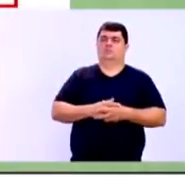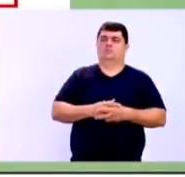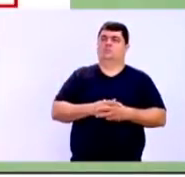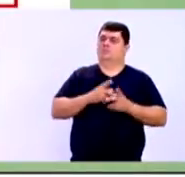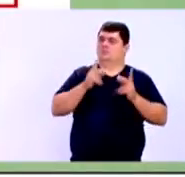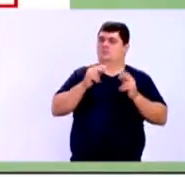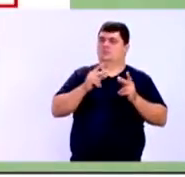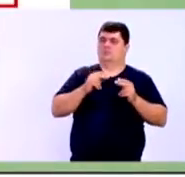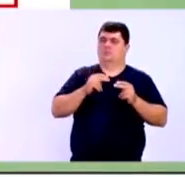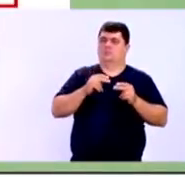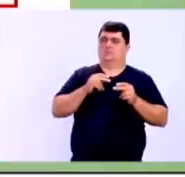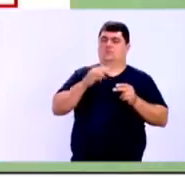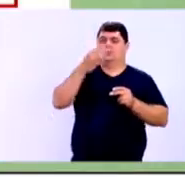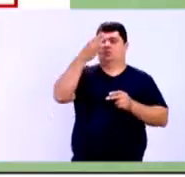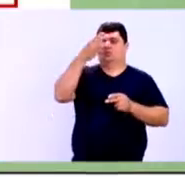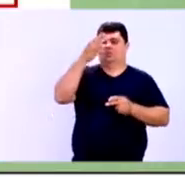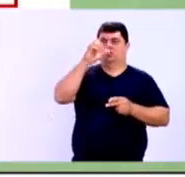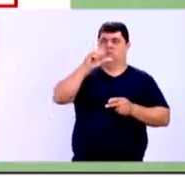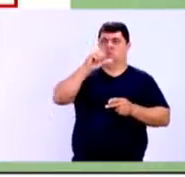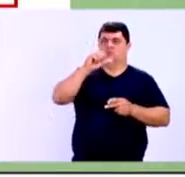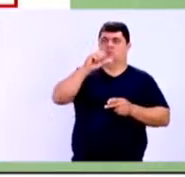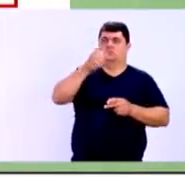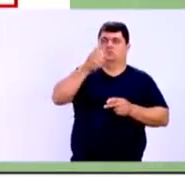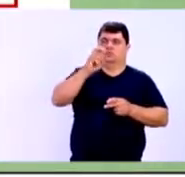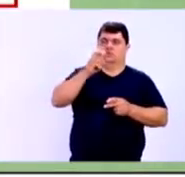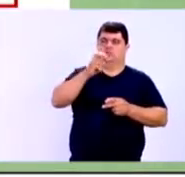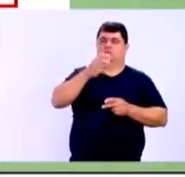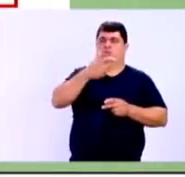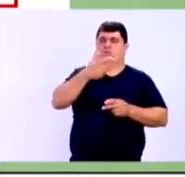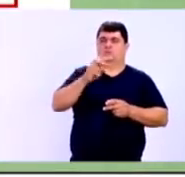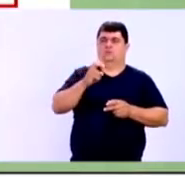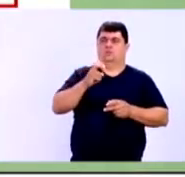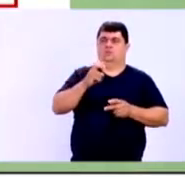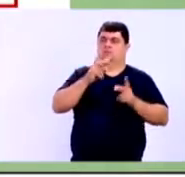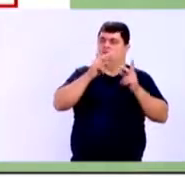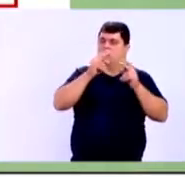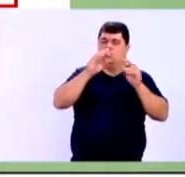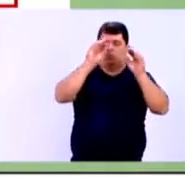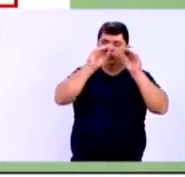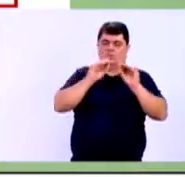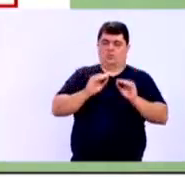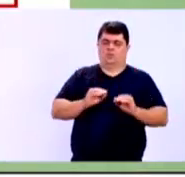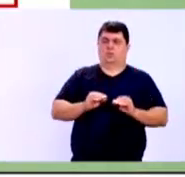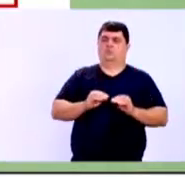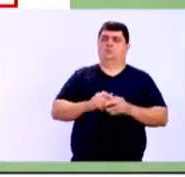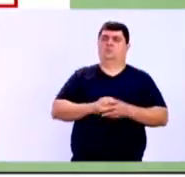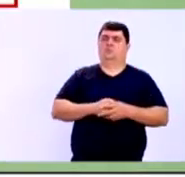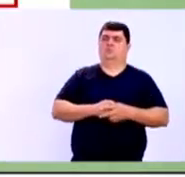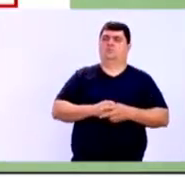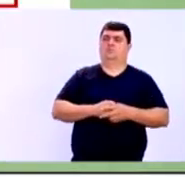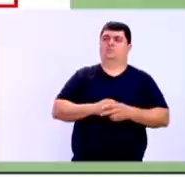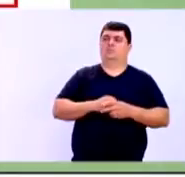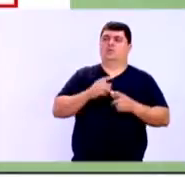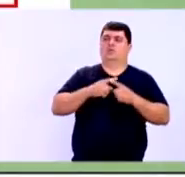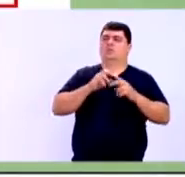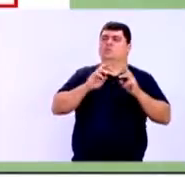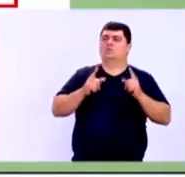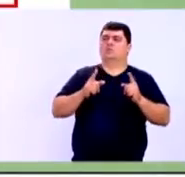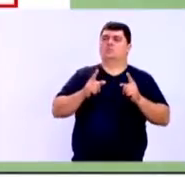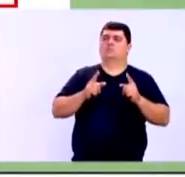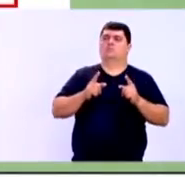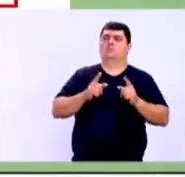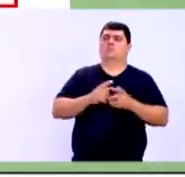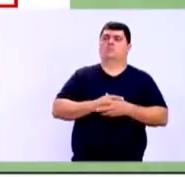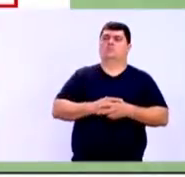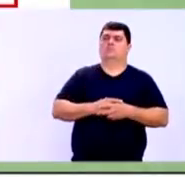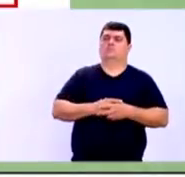Mesma coisa. Dia 3, dia 9, dia 15, foram os mesmos lançamentos, né? Qual vai ser a mudança aqui?